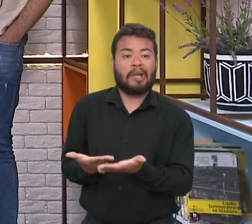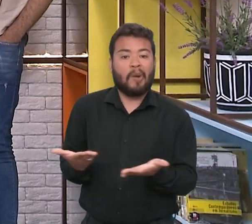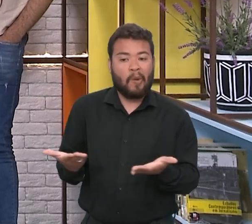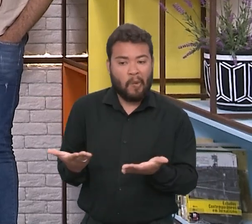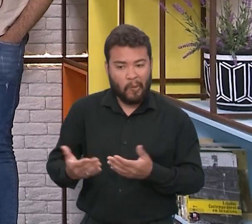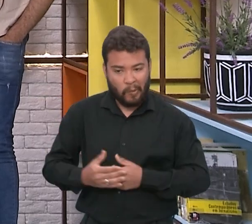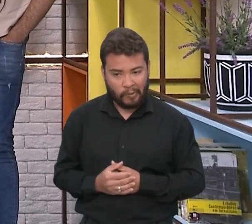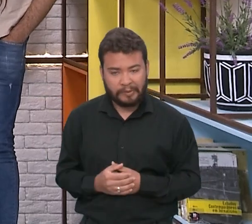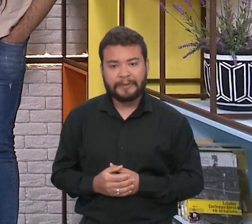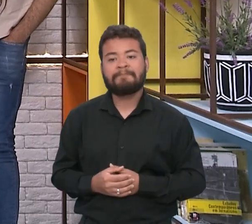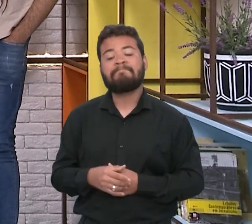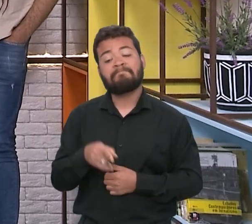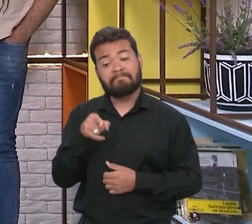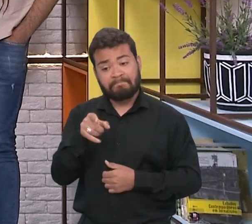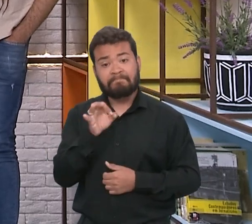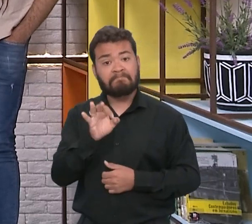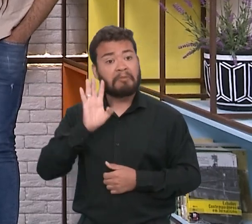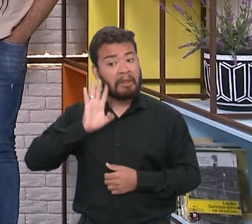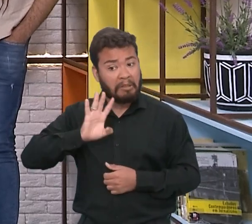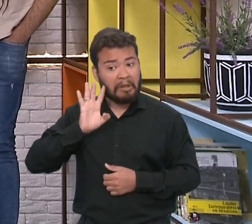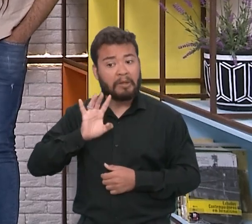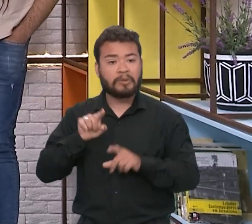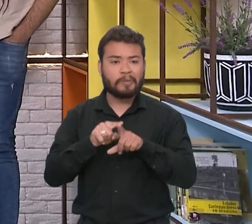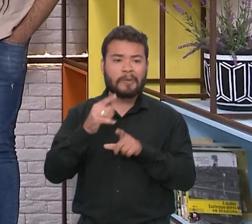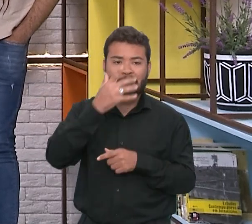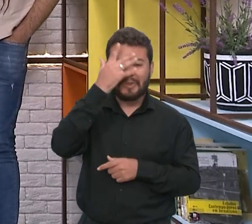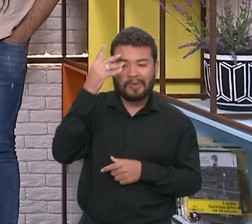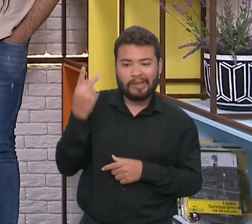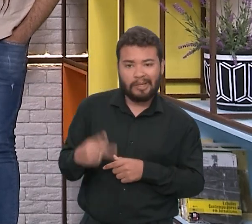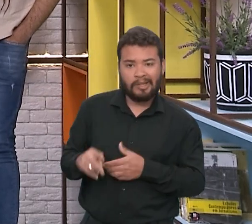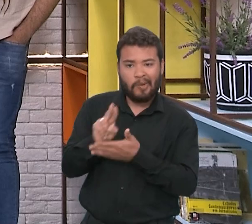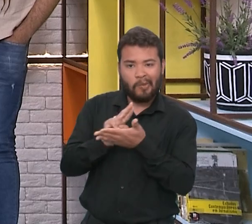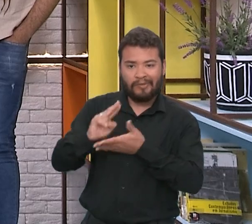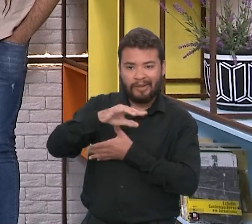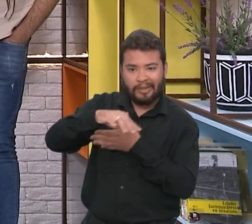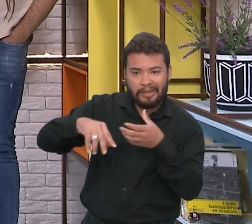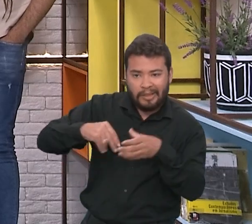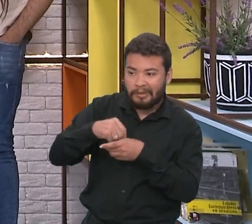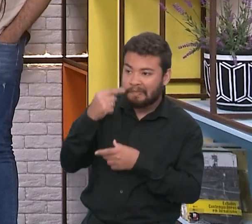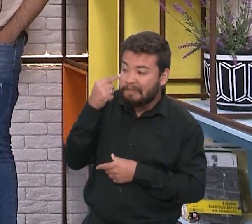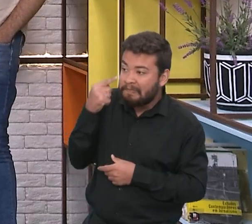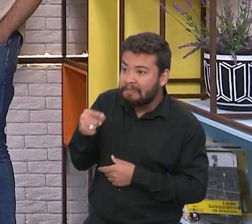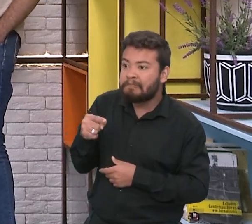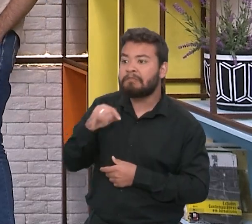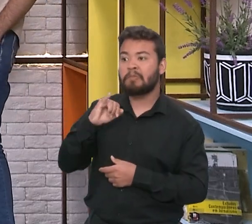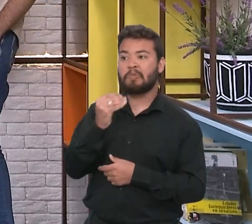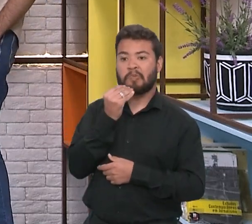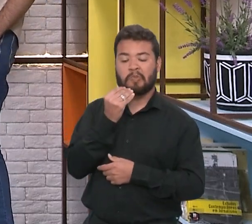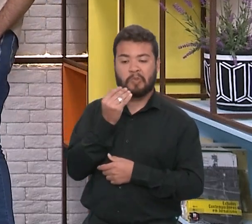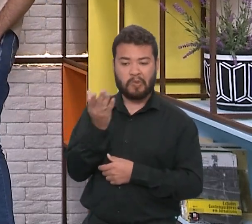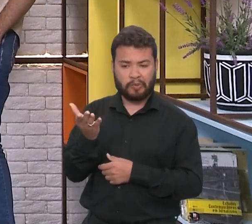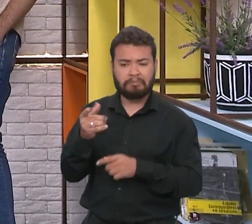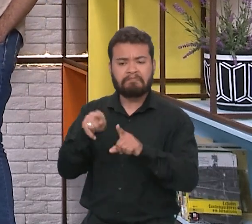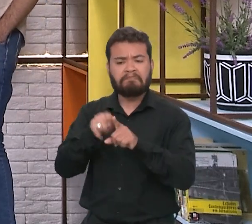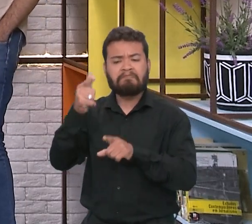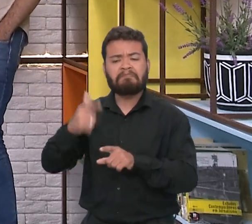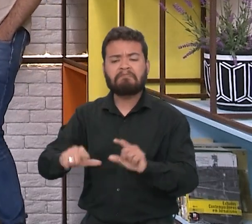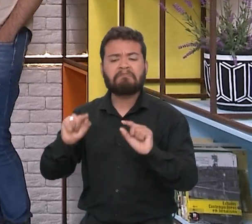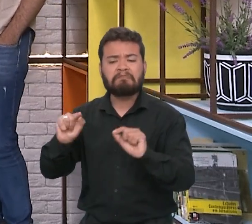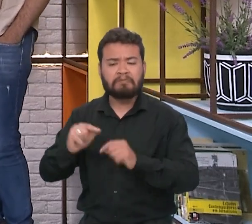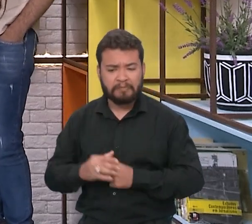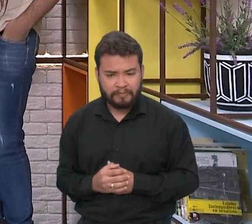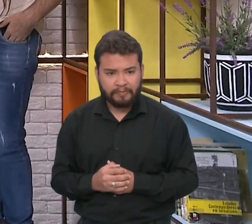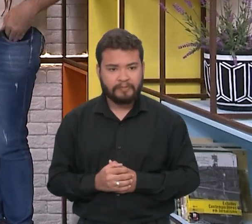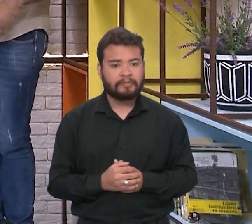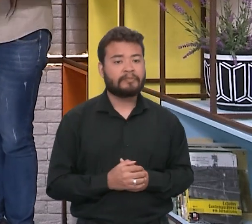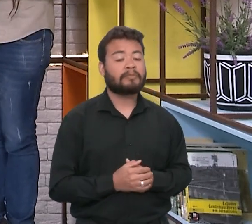Muito bacana, uma oportunidade realmente para quem está aqui dentro da universidade e para quem nos assiste aí também. O que mais que a gente tem para hoje? Bom, Cássia, agora